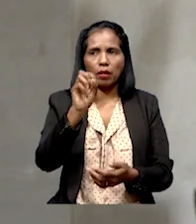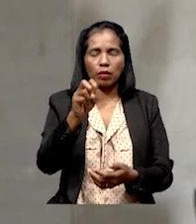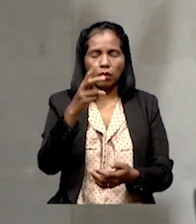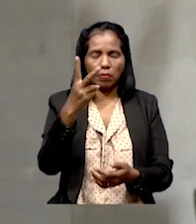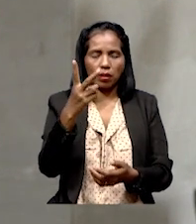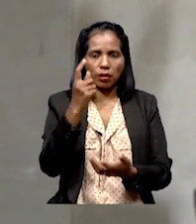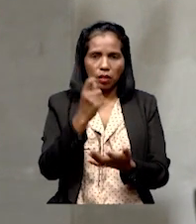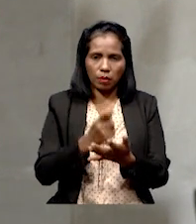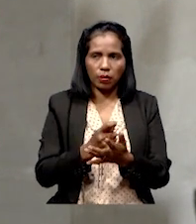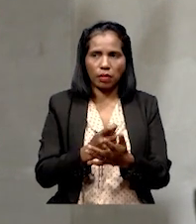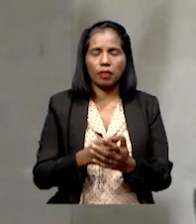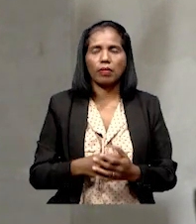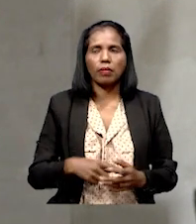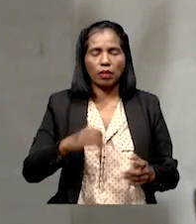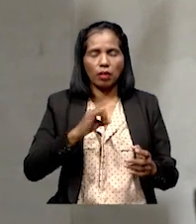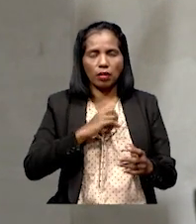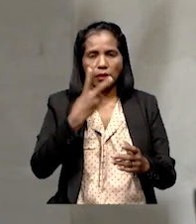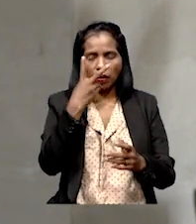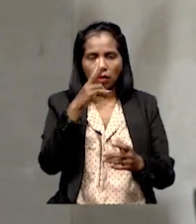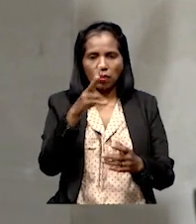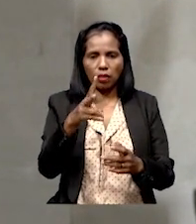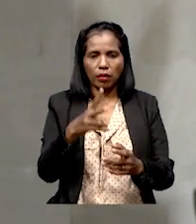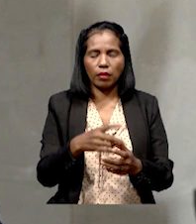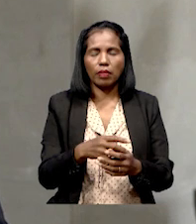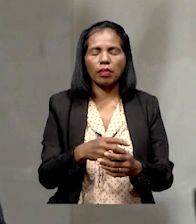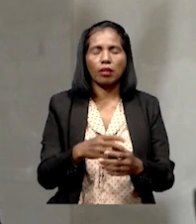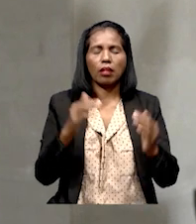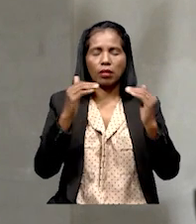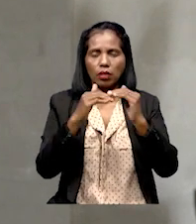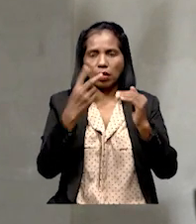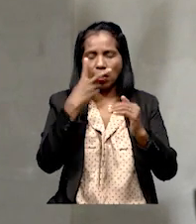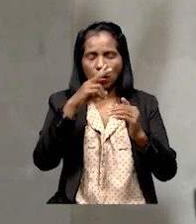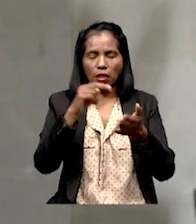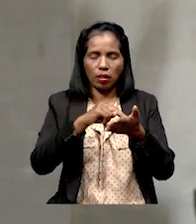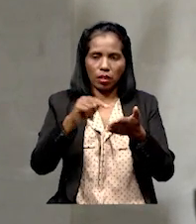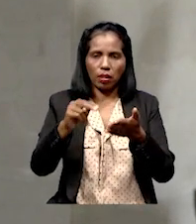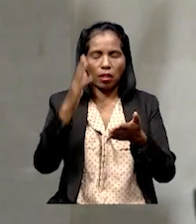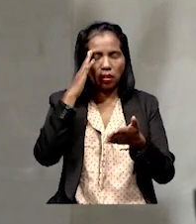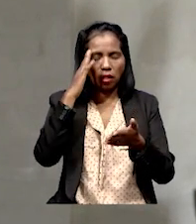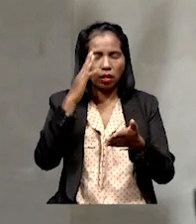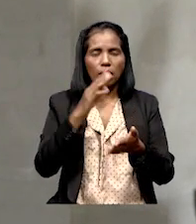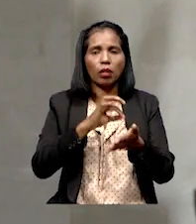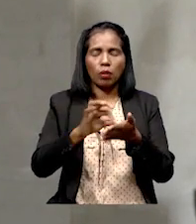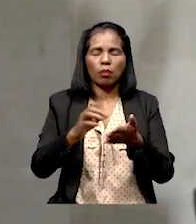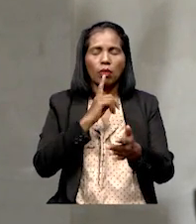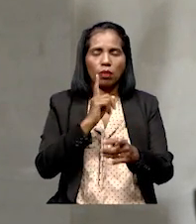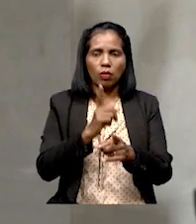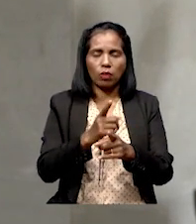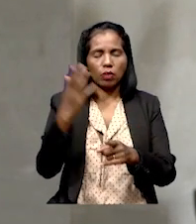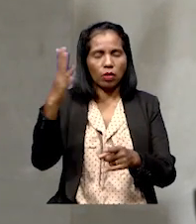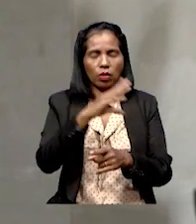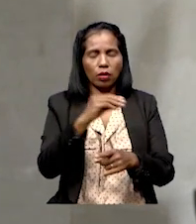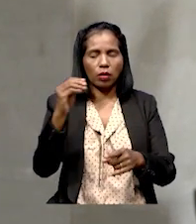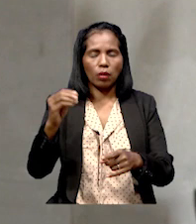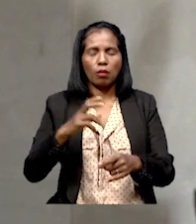2000 possível contacto assuntos consulares para ter o número concreto e depois vamos ir a Portugal